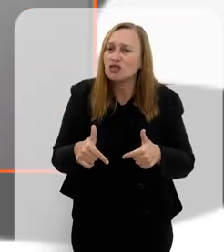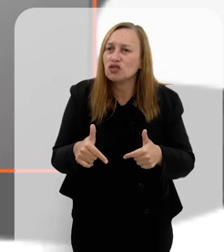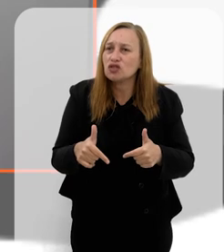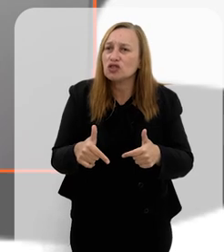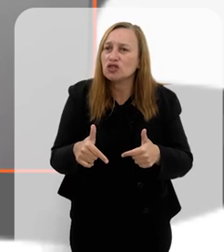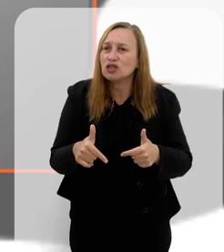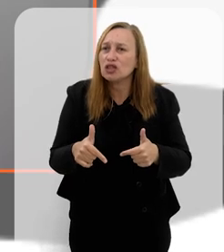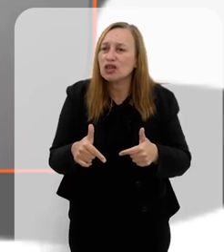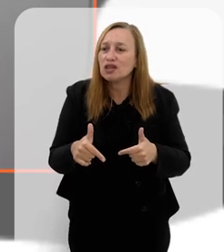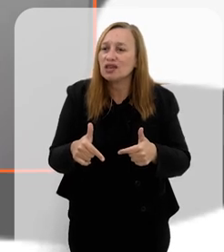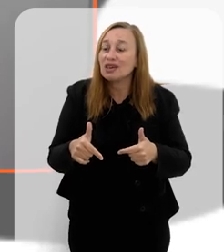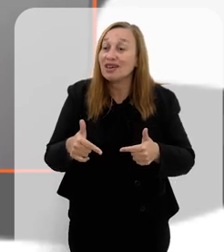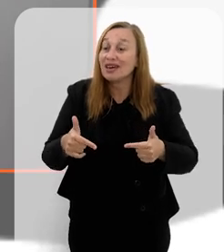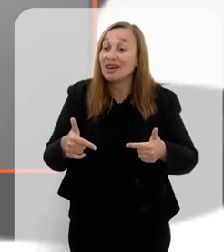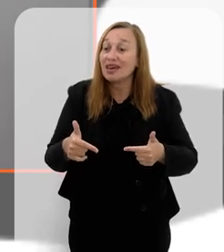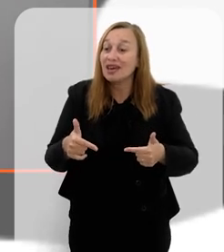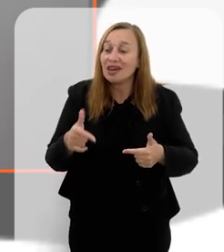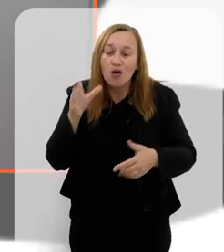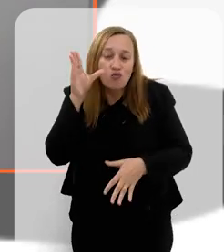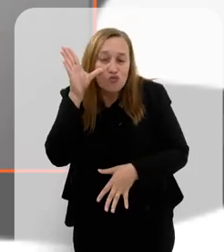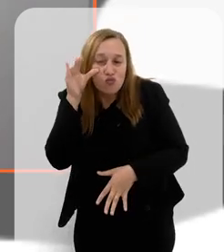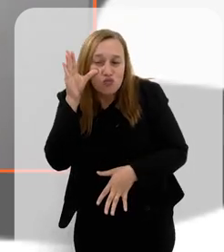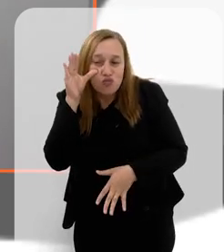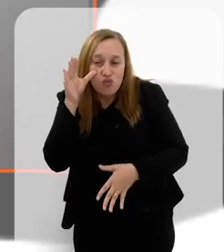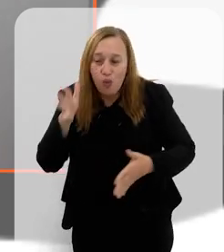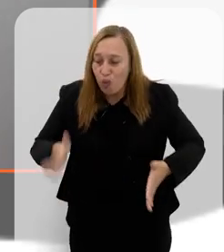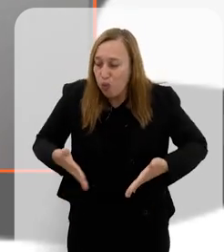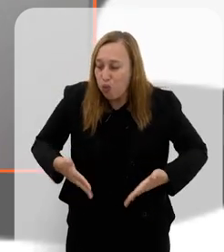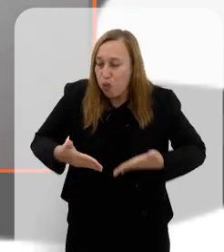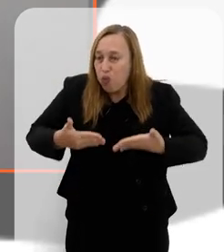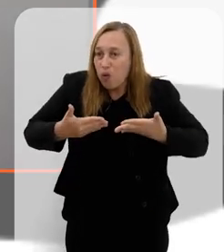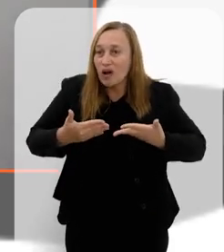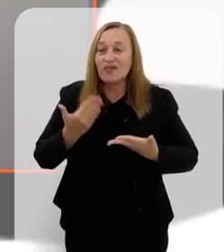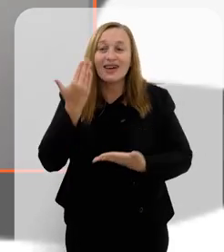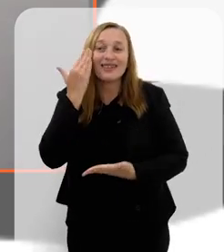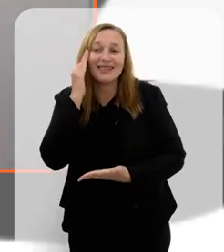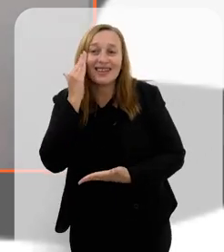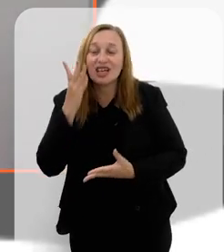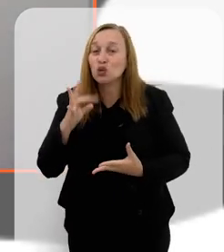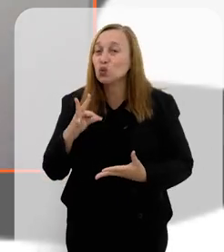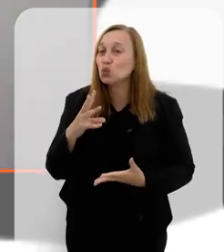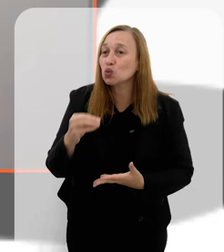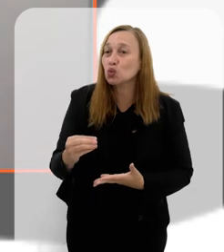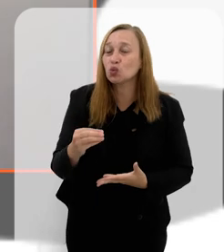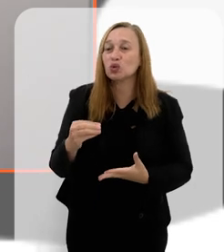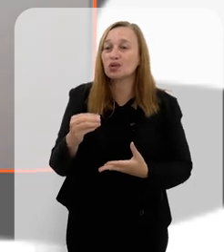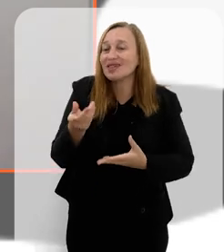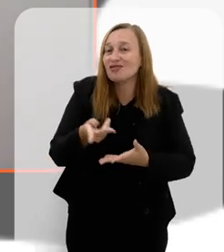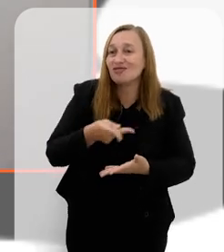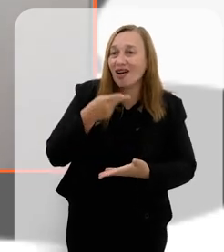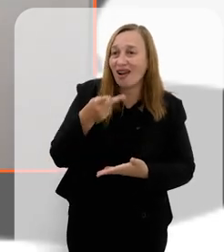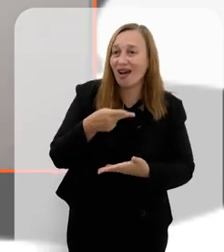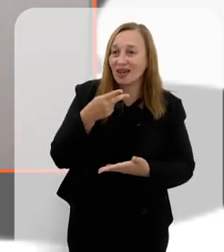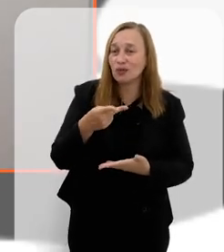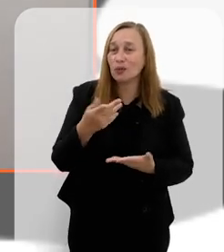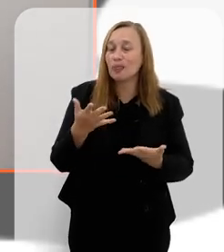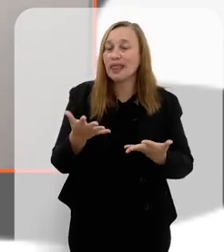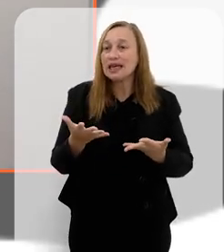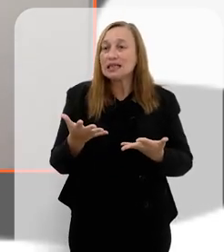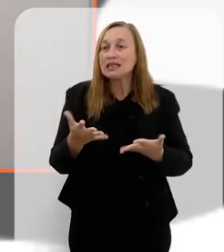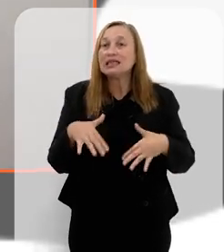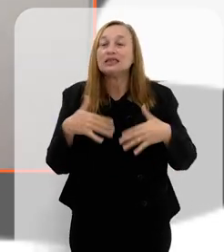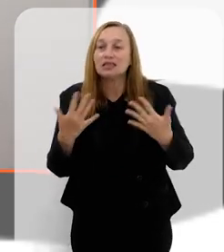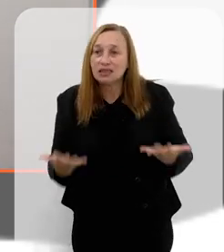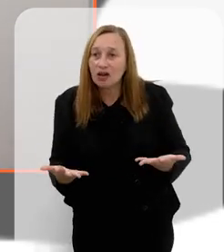uma forma que instiga a tua curiosidade, que você vai entendendo tudo que está sendo